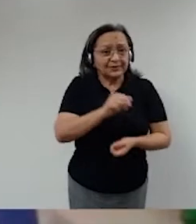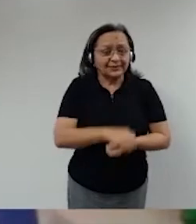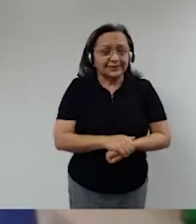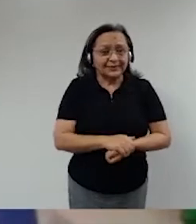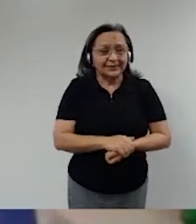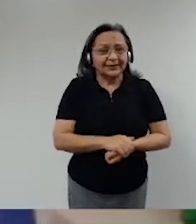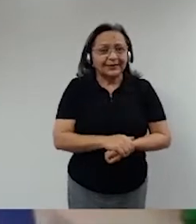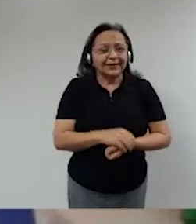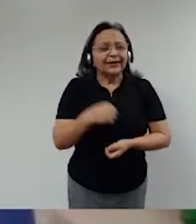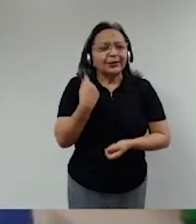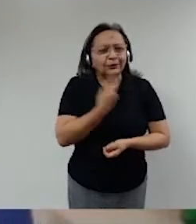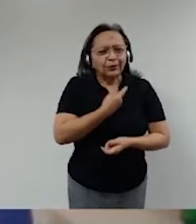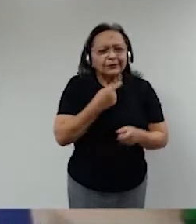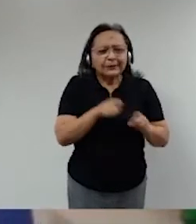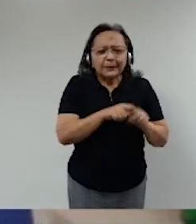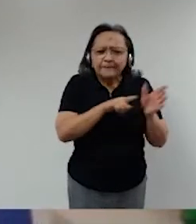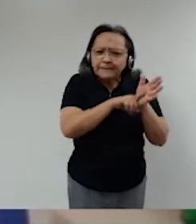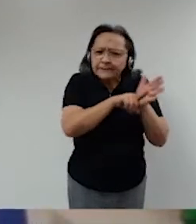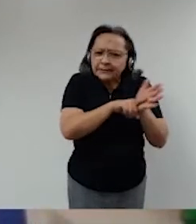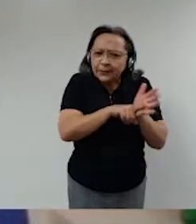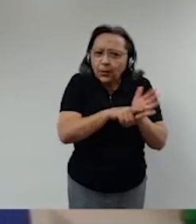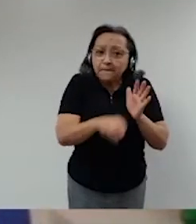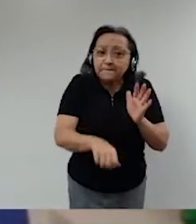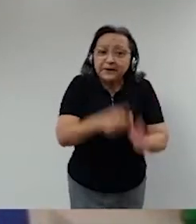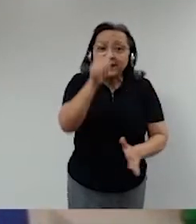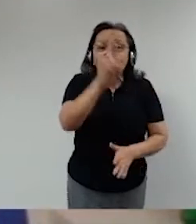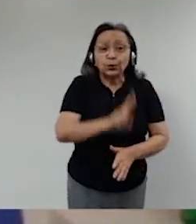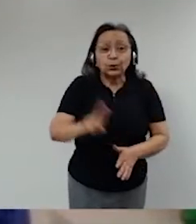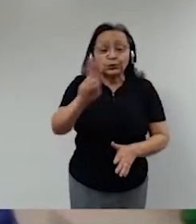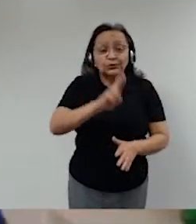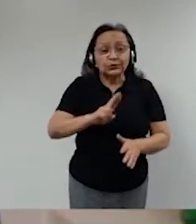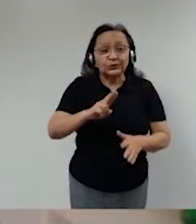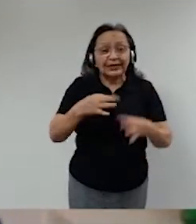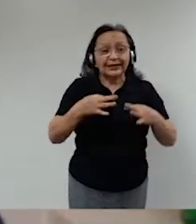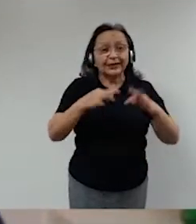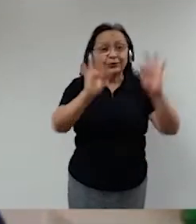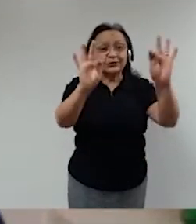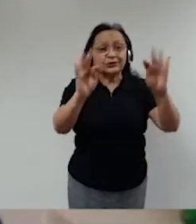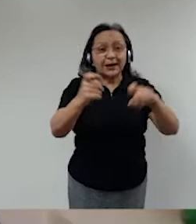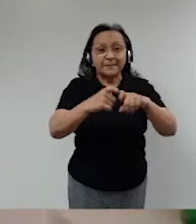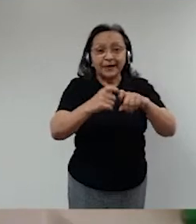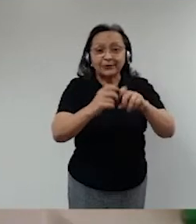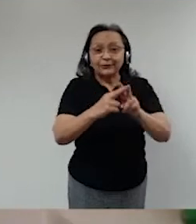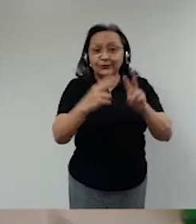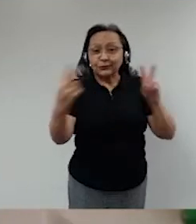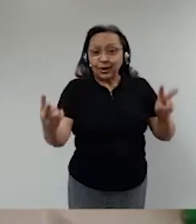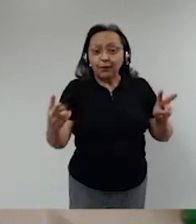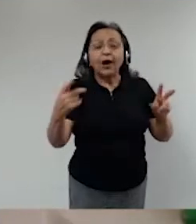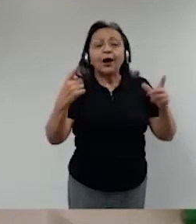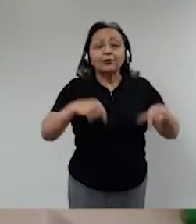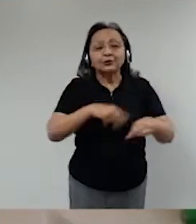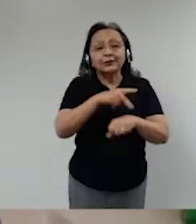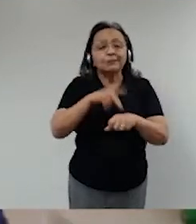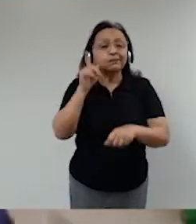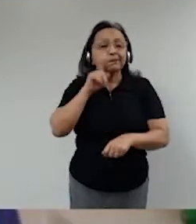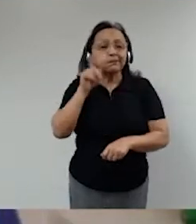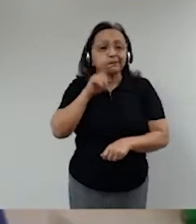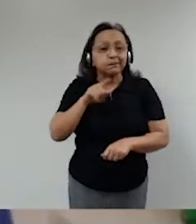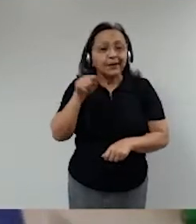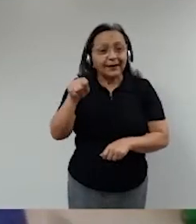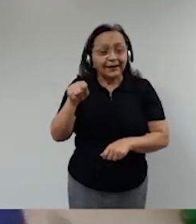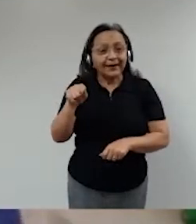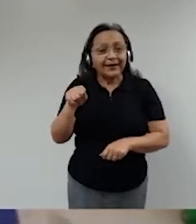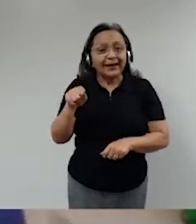Pelo que nós pesquisamos, o primeiro uso da telemedicina foi nos Estados Unidos, através da telepsiquiatria, que